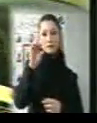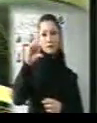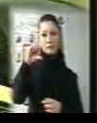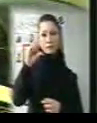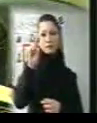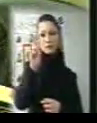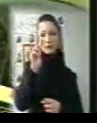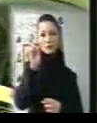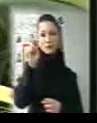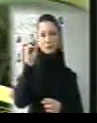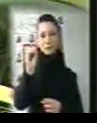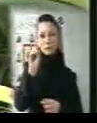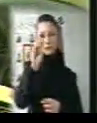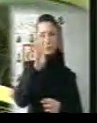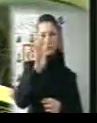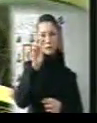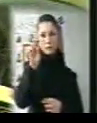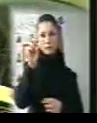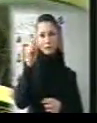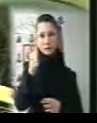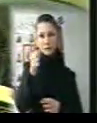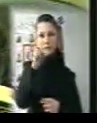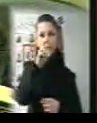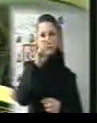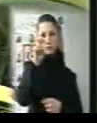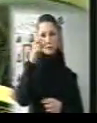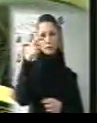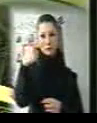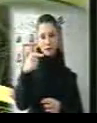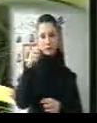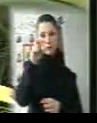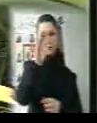449, 450, 451, 452,